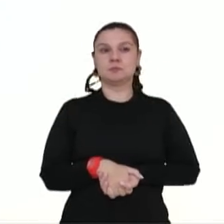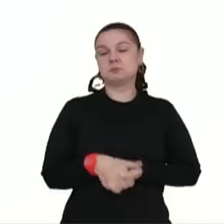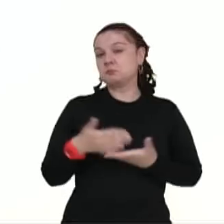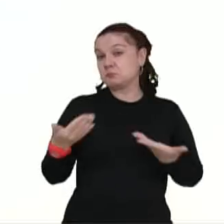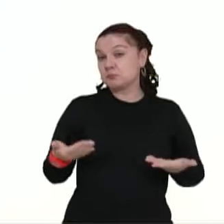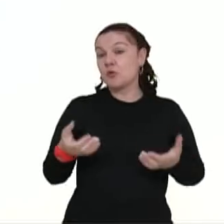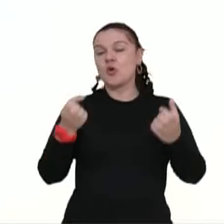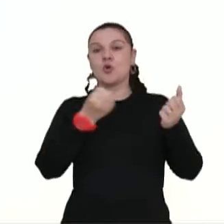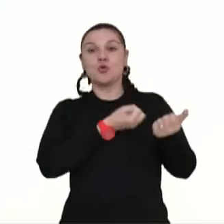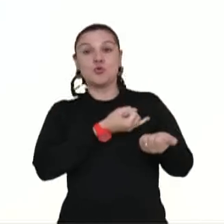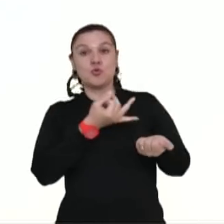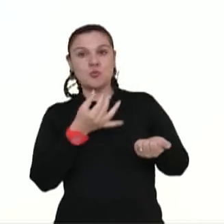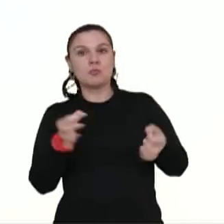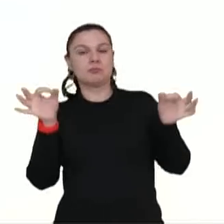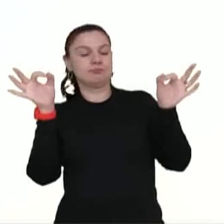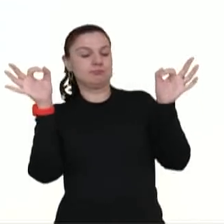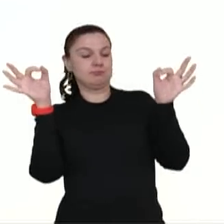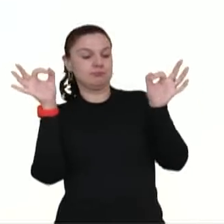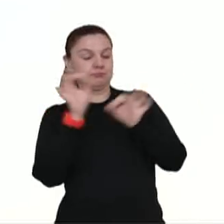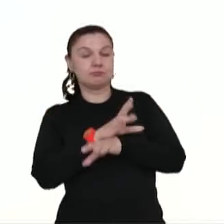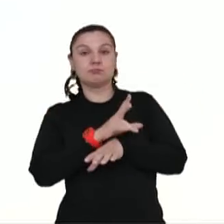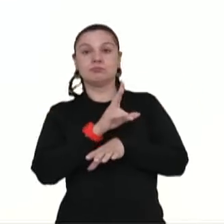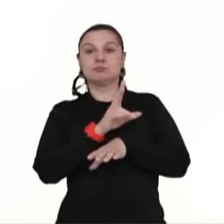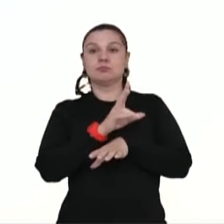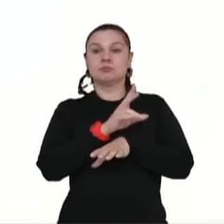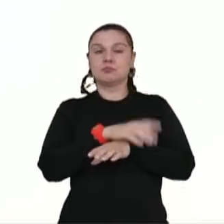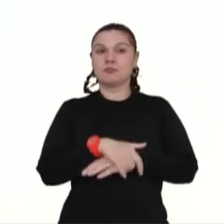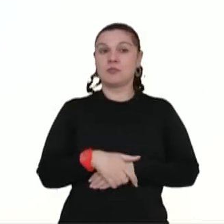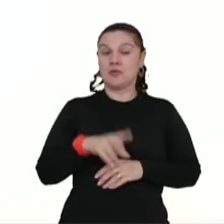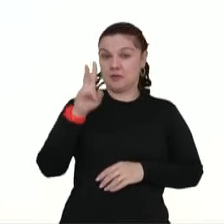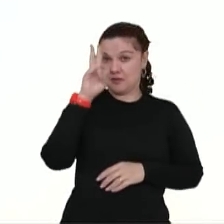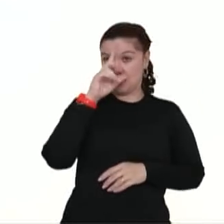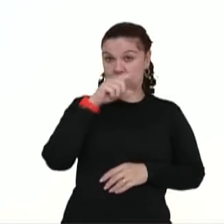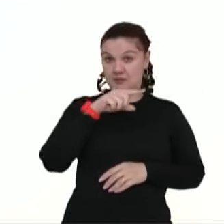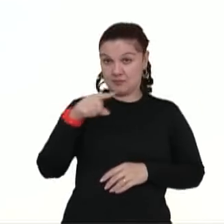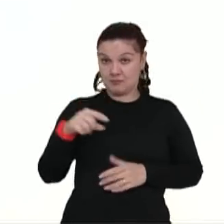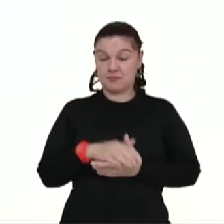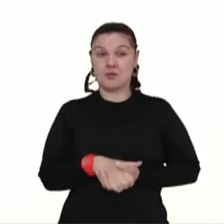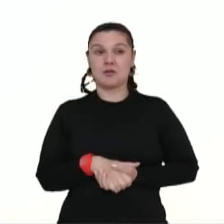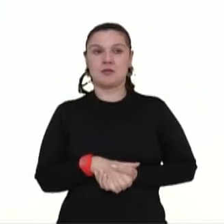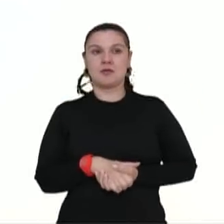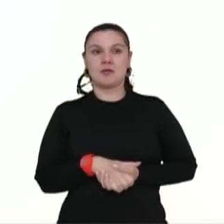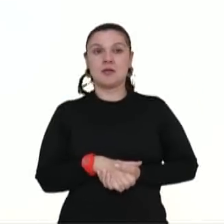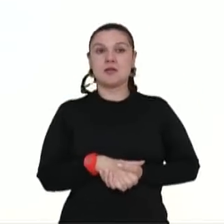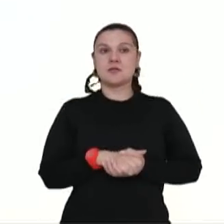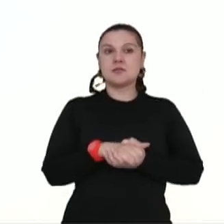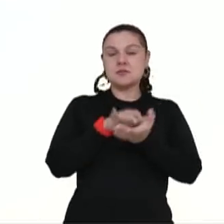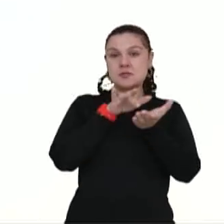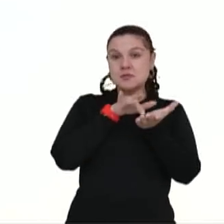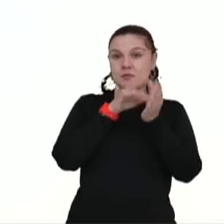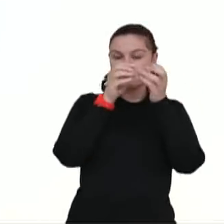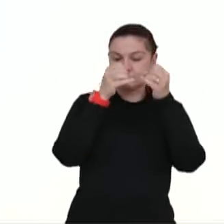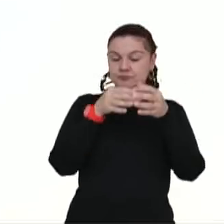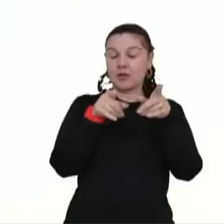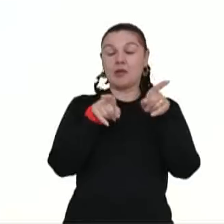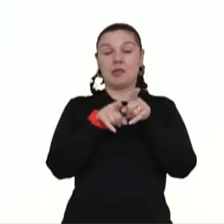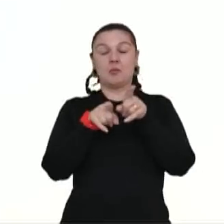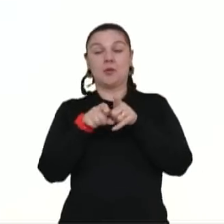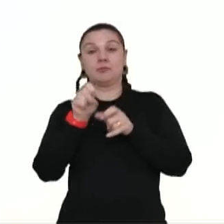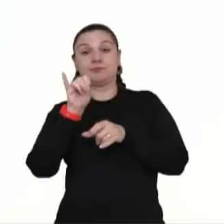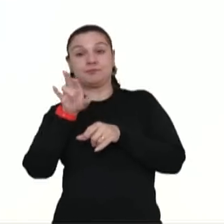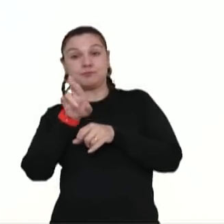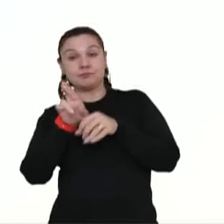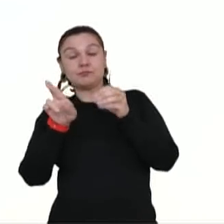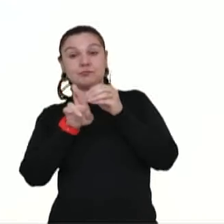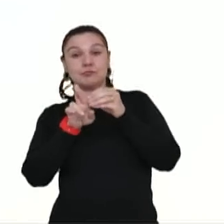Números inteiros, no caso da variável quantitativa discreta, e números racionais